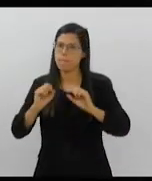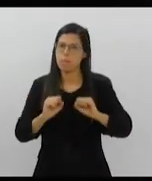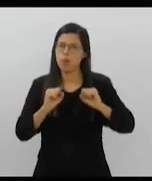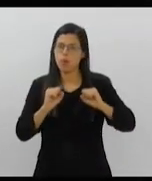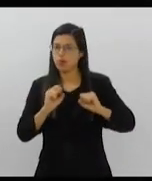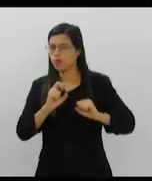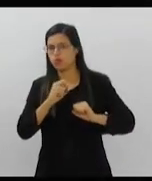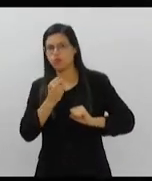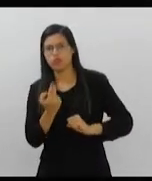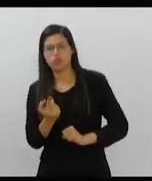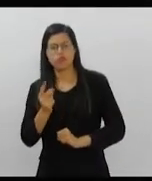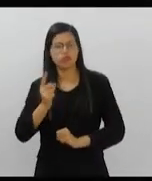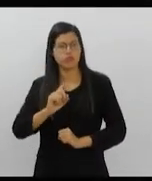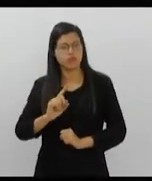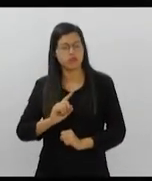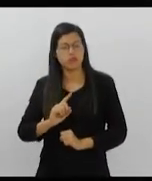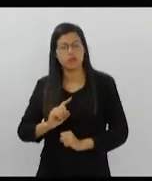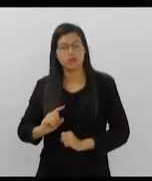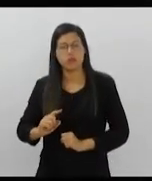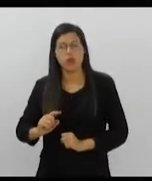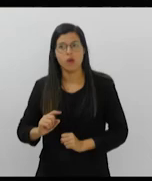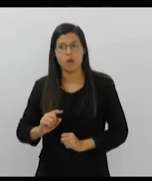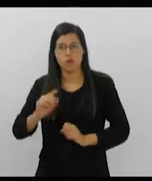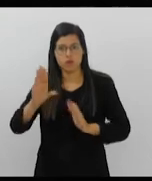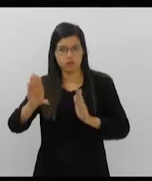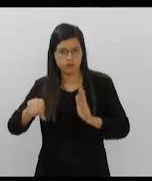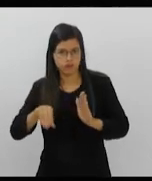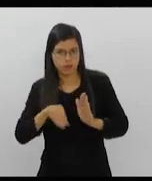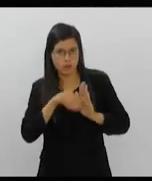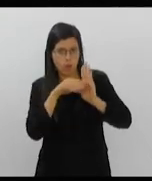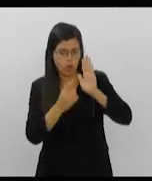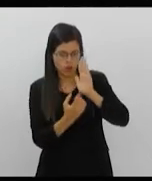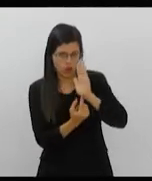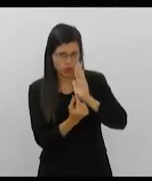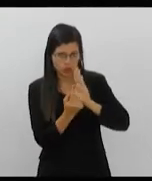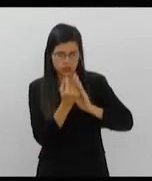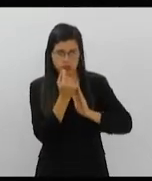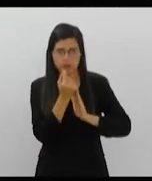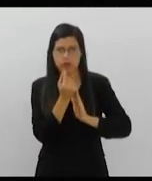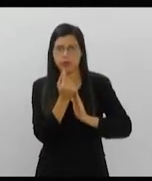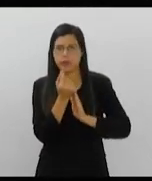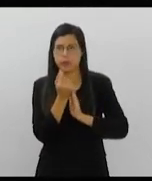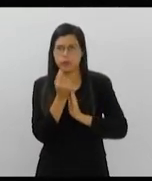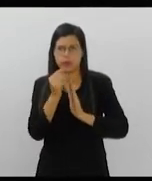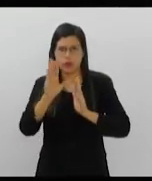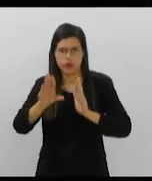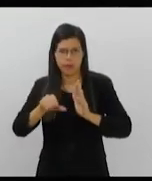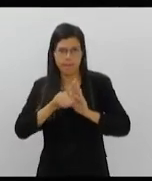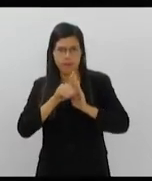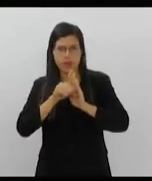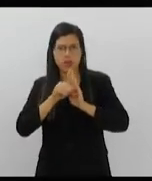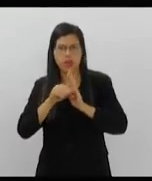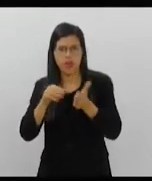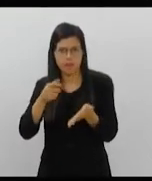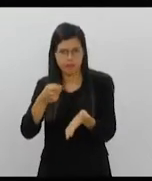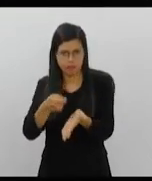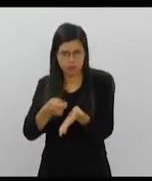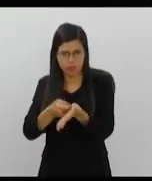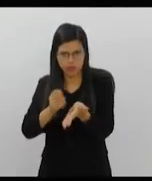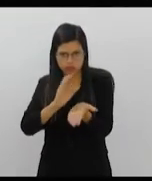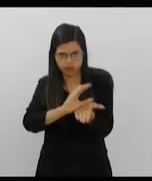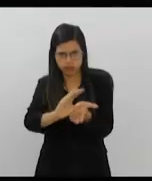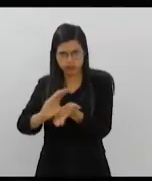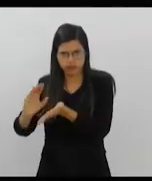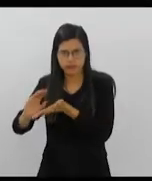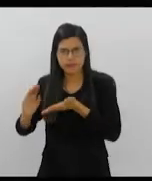se deveria ou não, incluir no seu orçamento as emendas impositivas. Isso foi